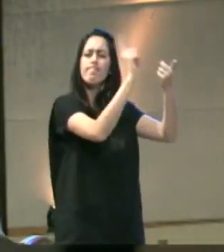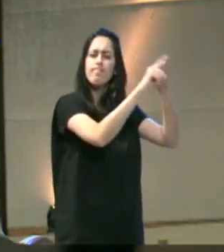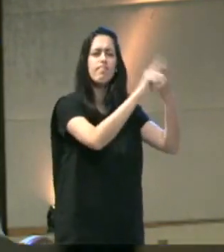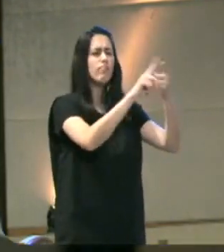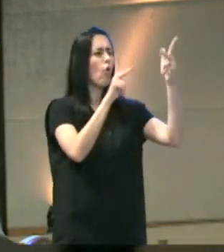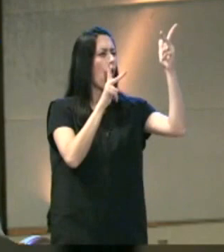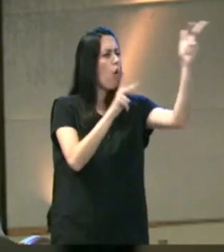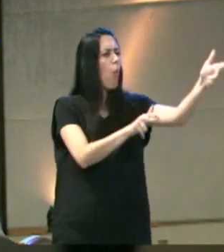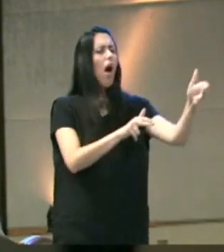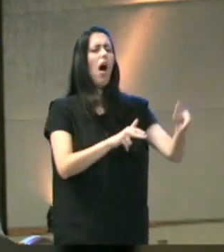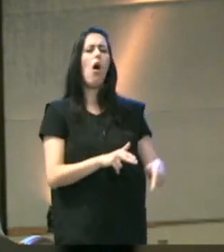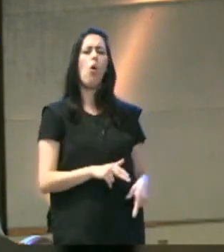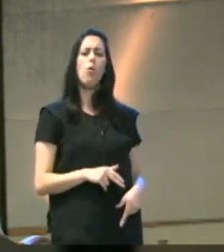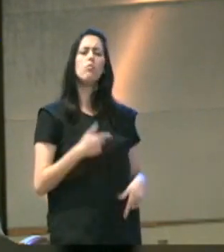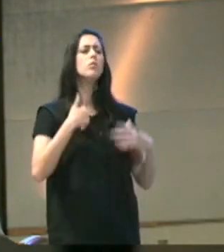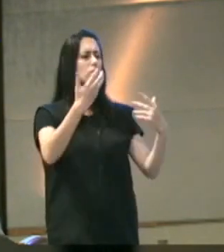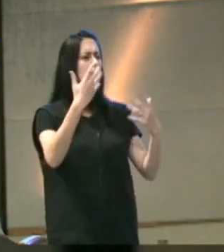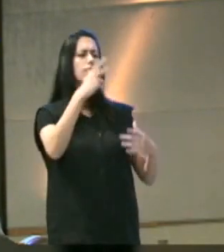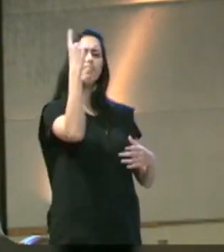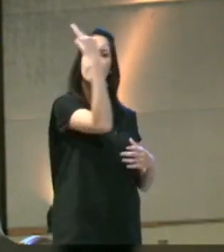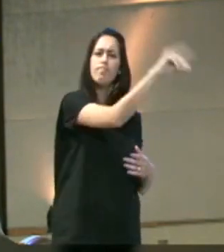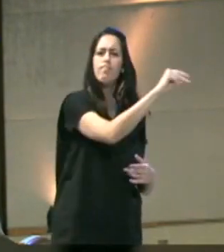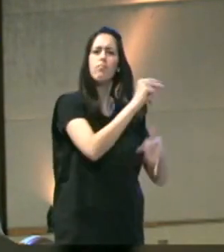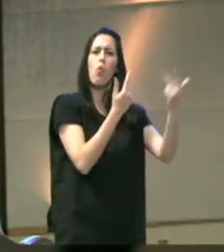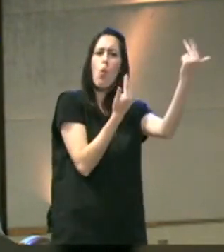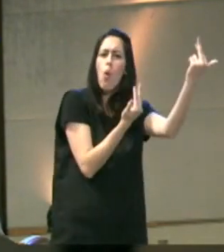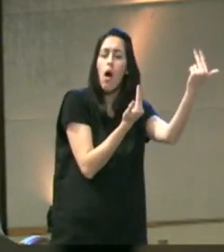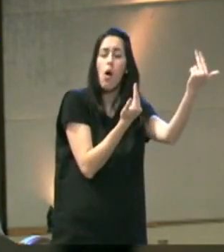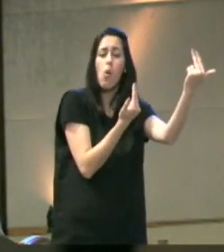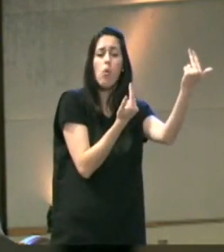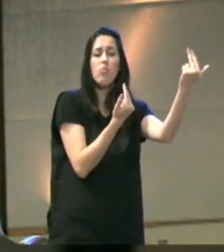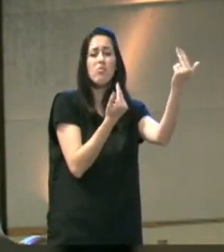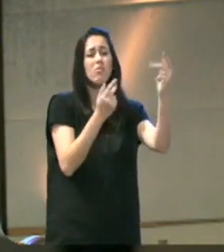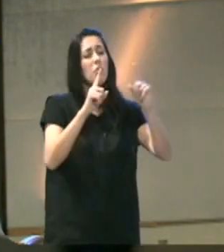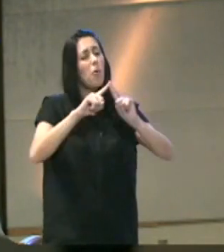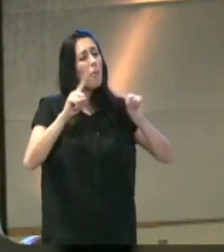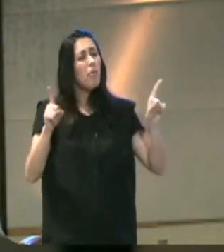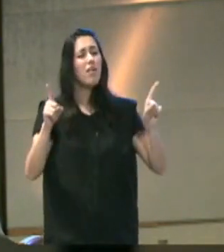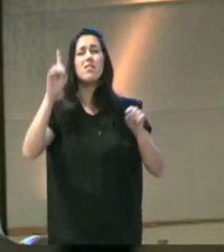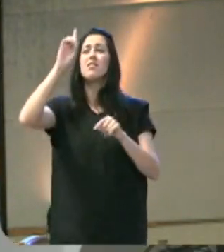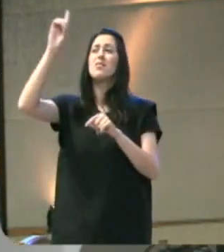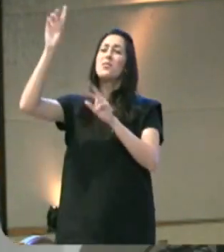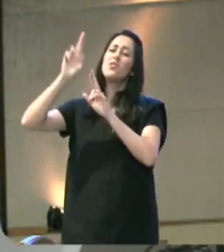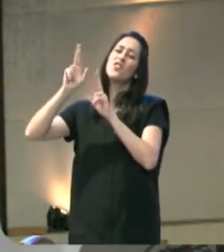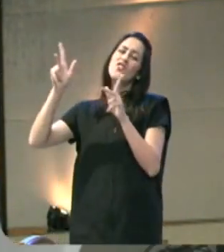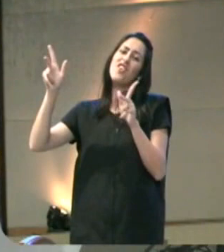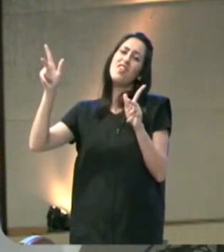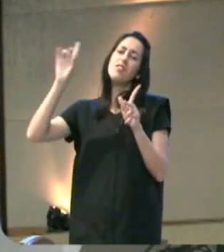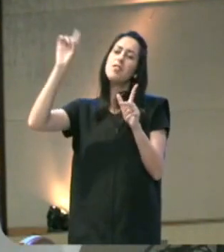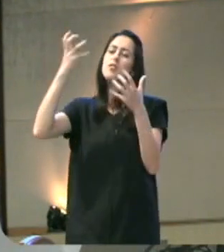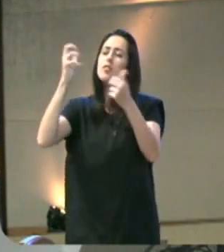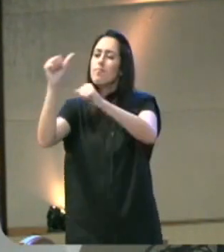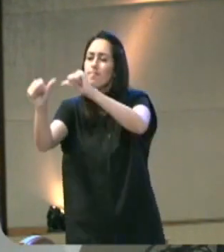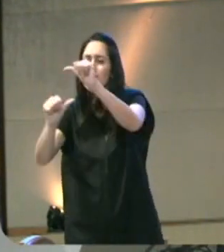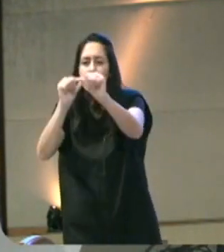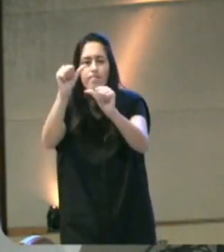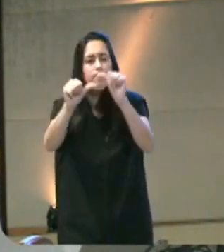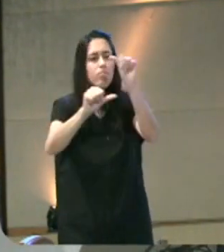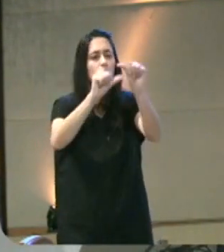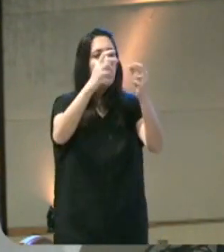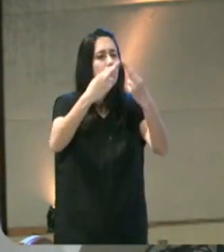punição, castigo. Mas o método de Deus é transformação e